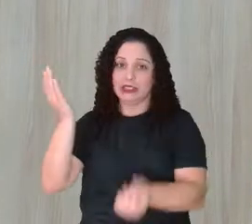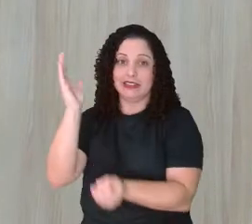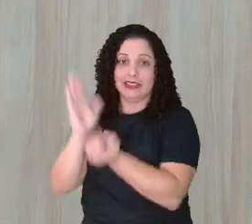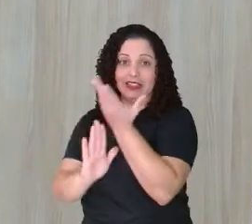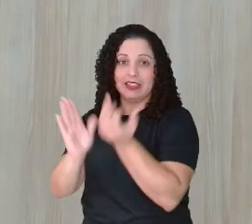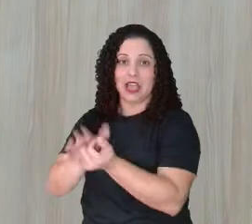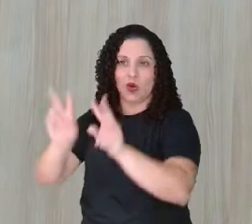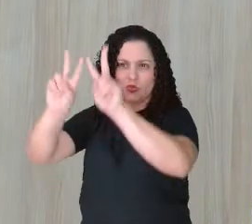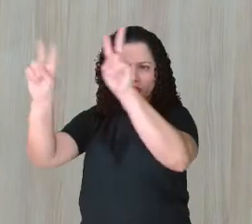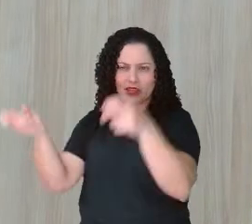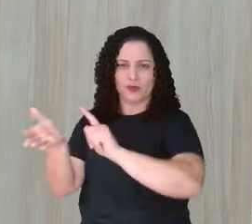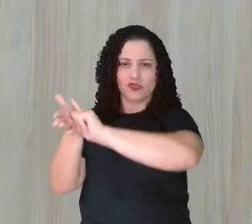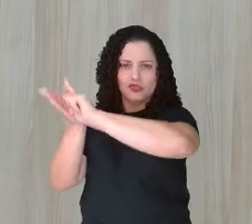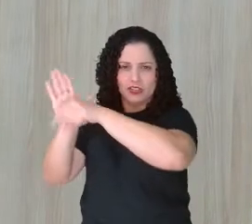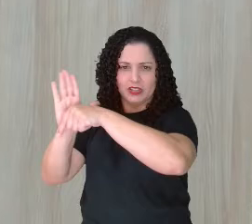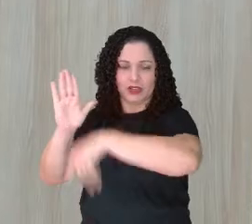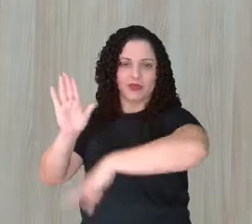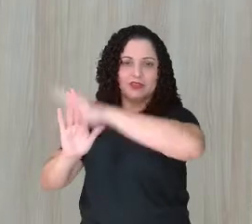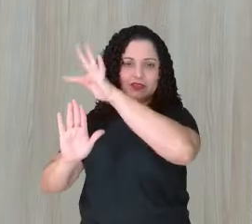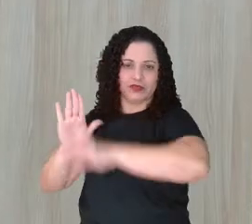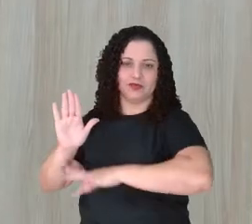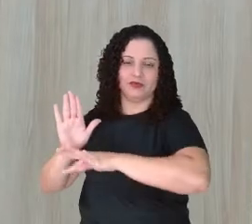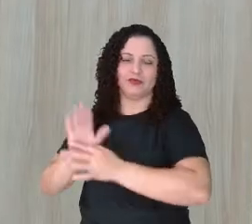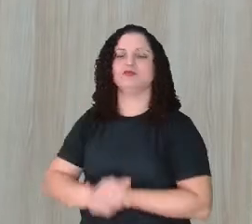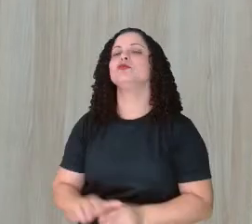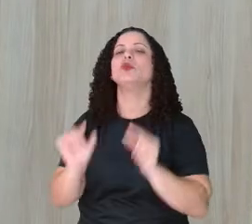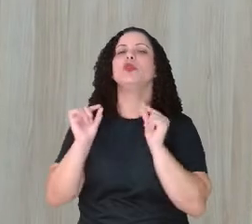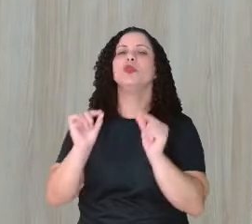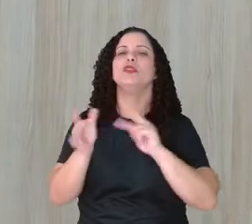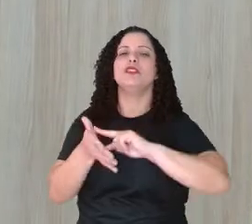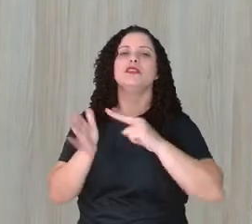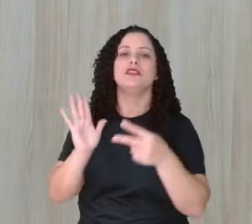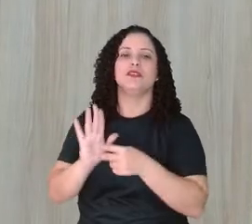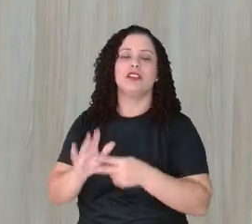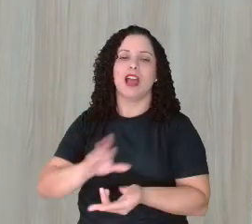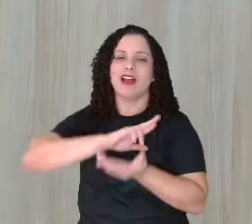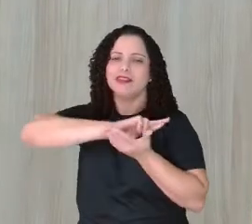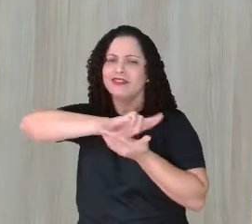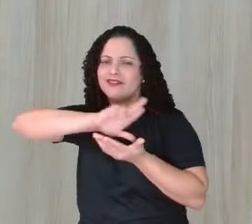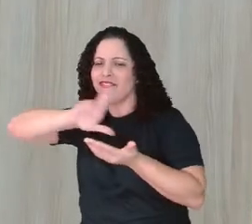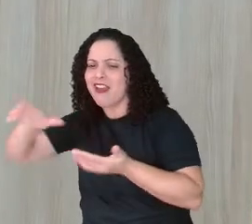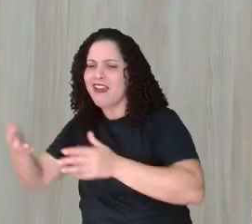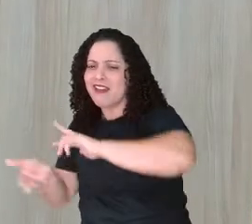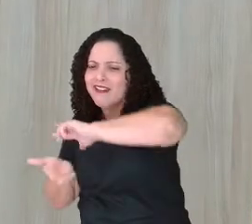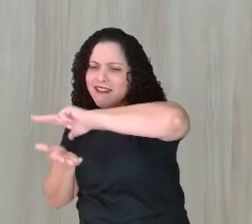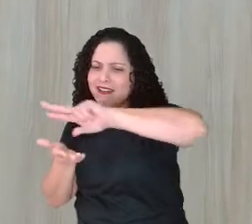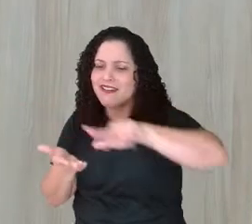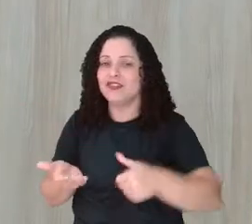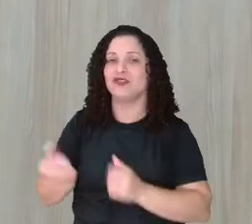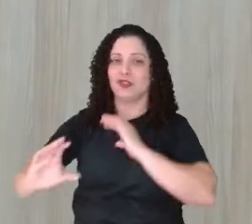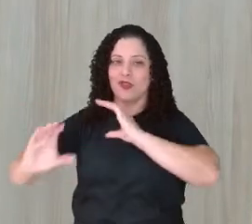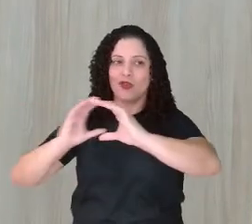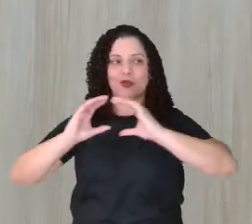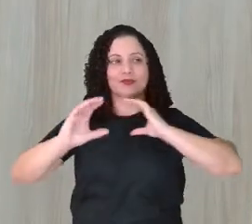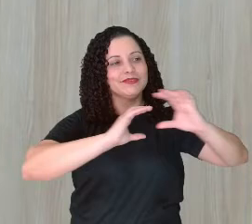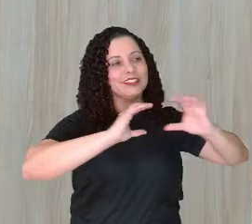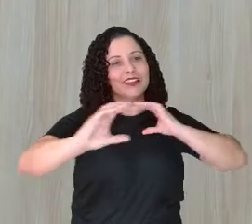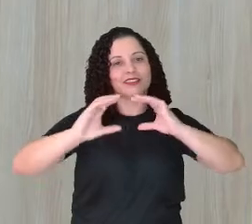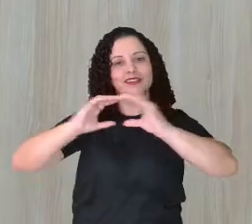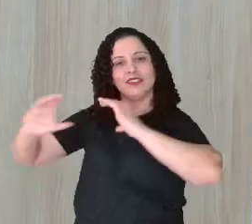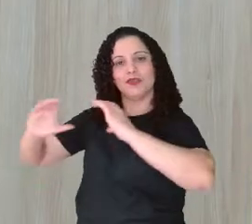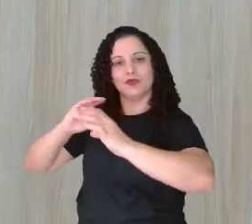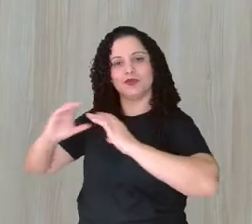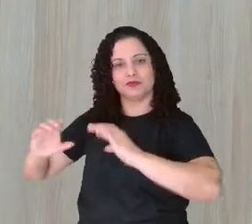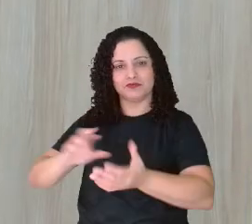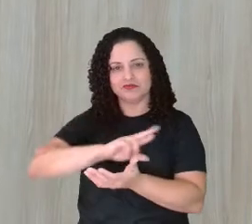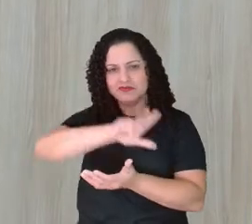gênero textual. O que é isso? São as diversas formas de comunicação que a gente